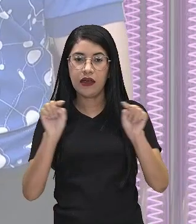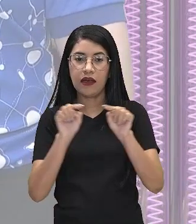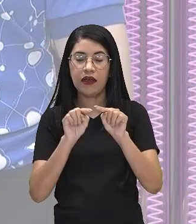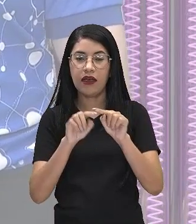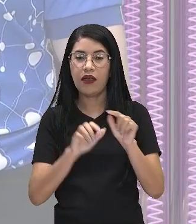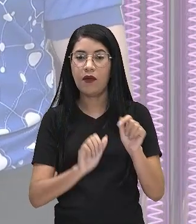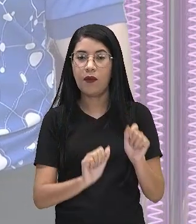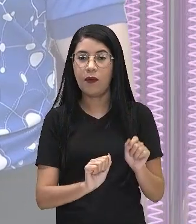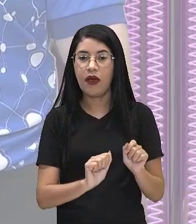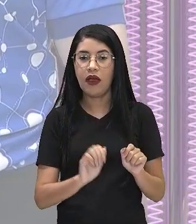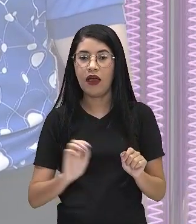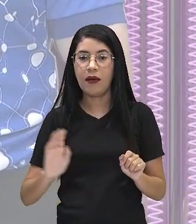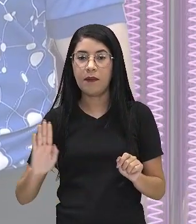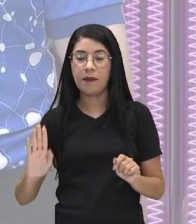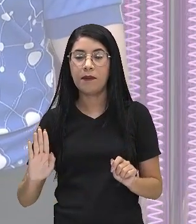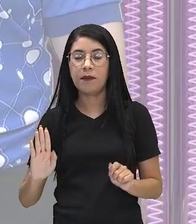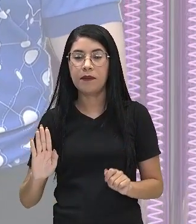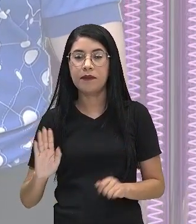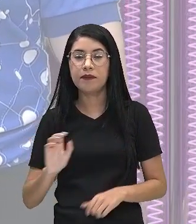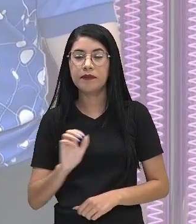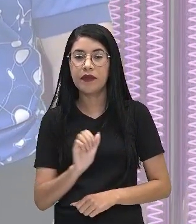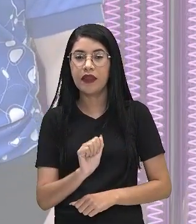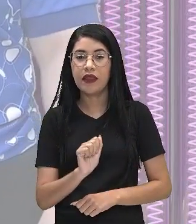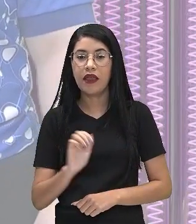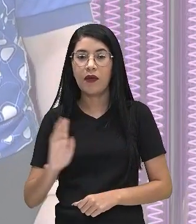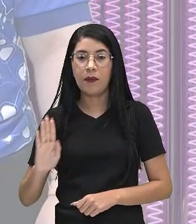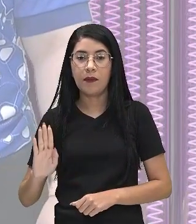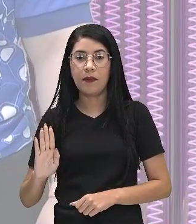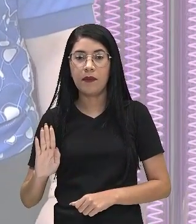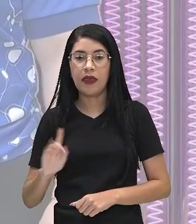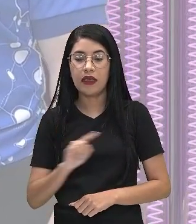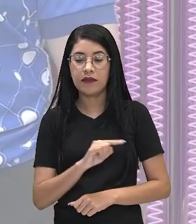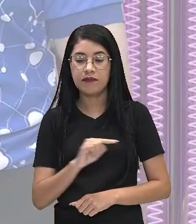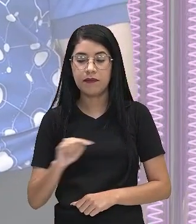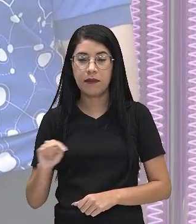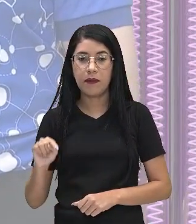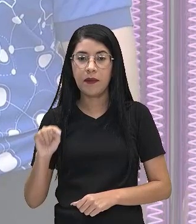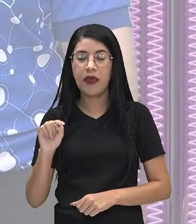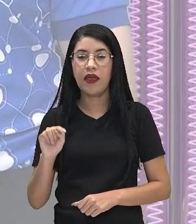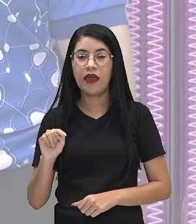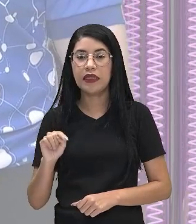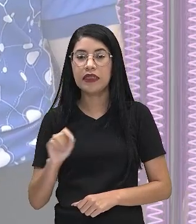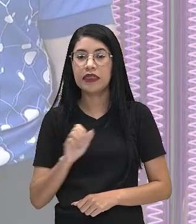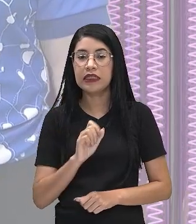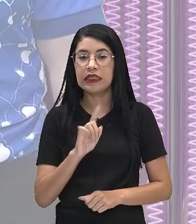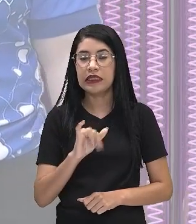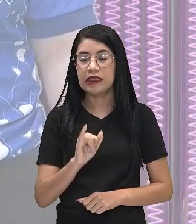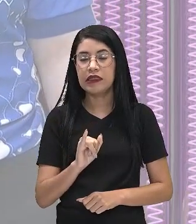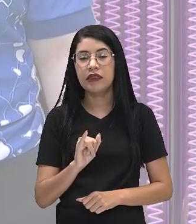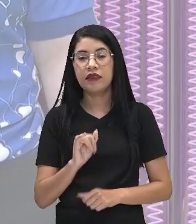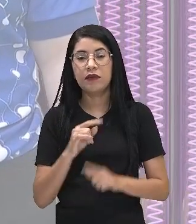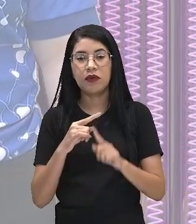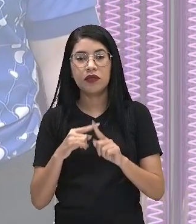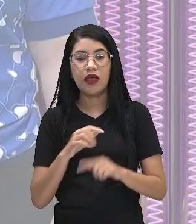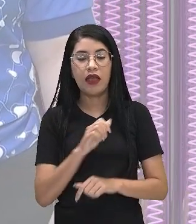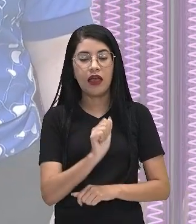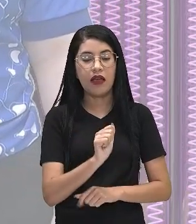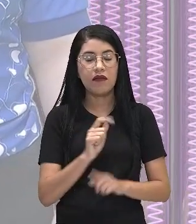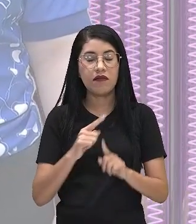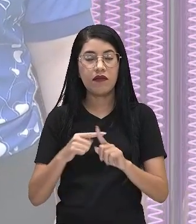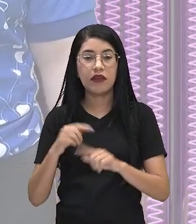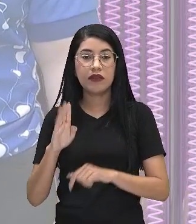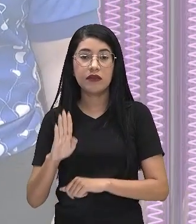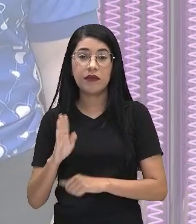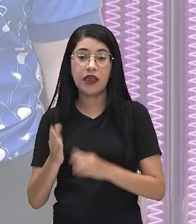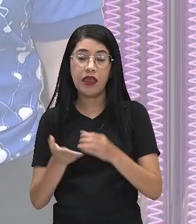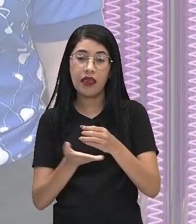né? O Bzinho, esse aqui, né? E se a gente fizer a multiplicação de A por B, é a medida da base, né?